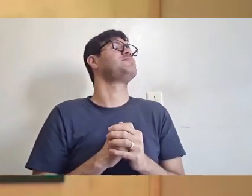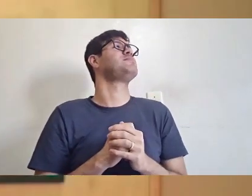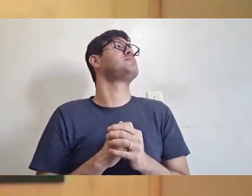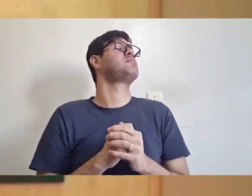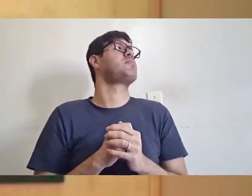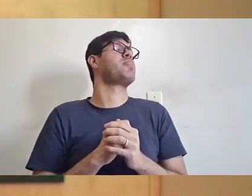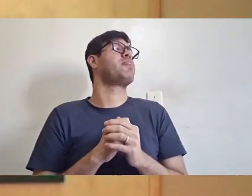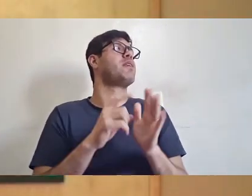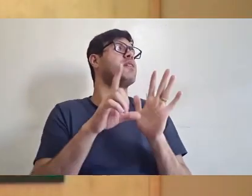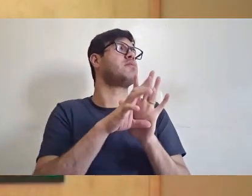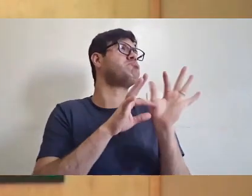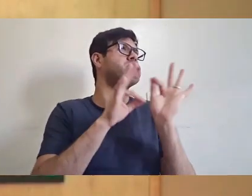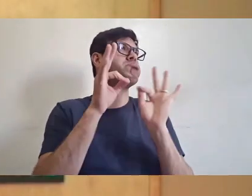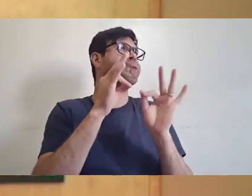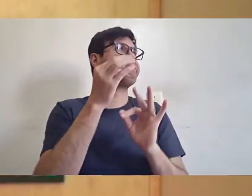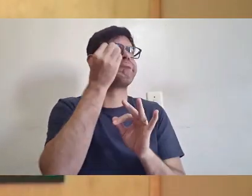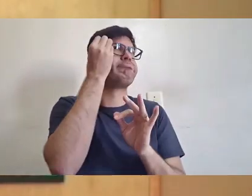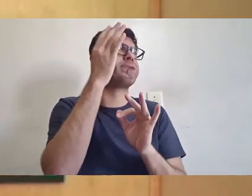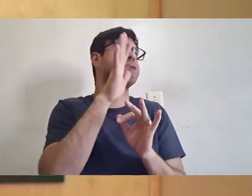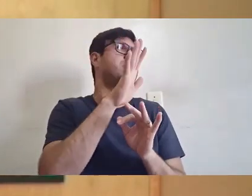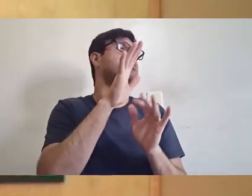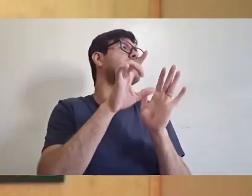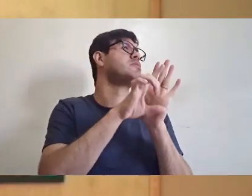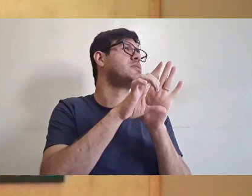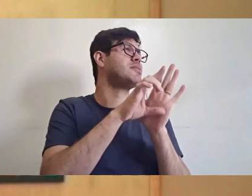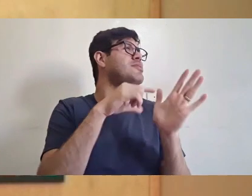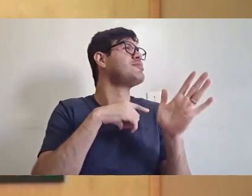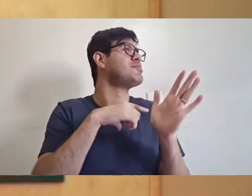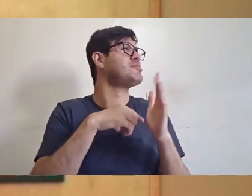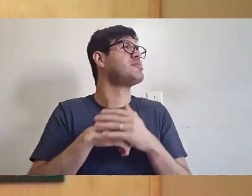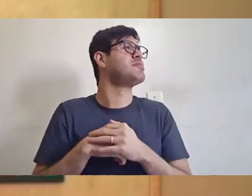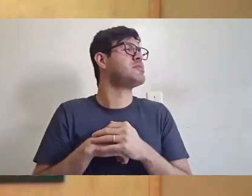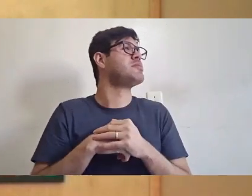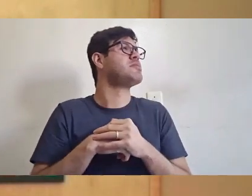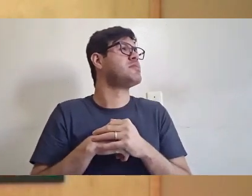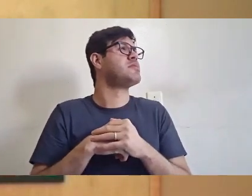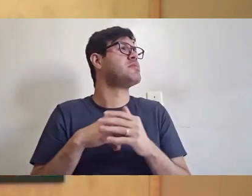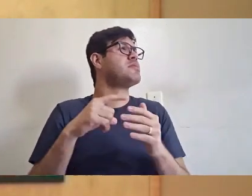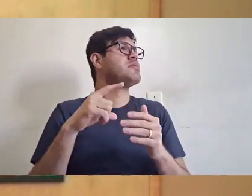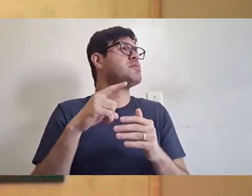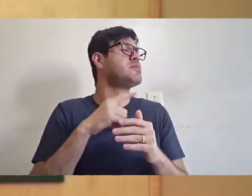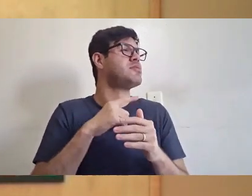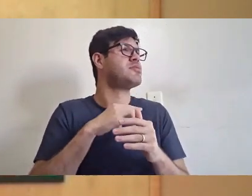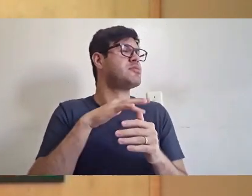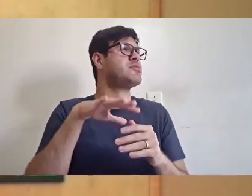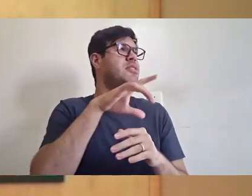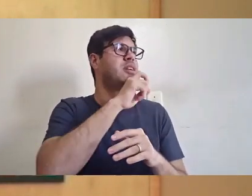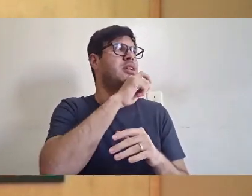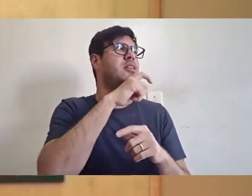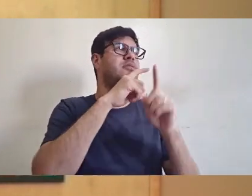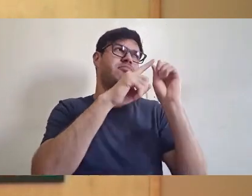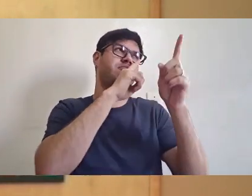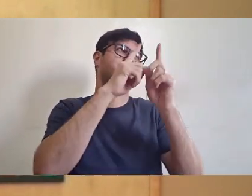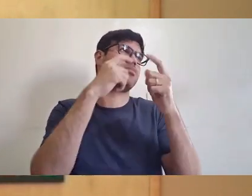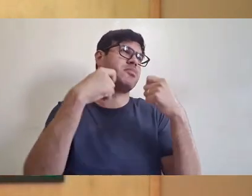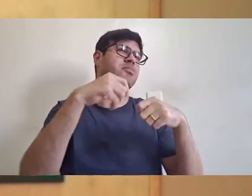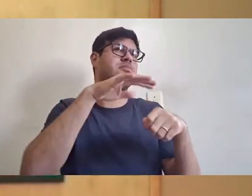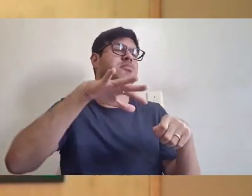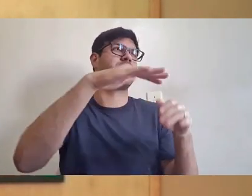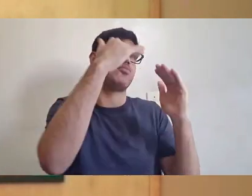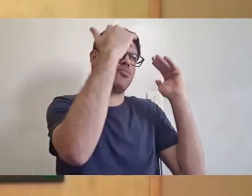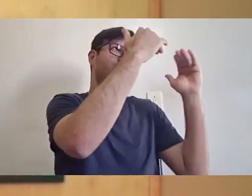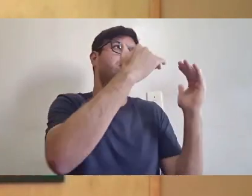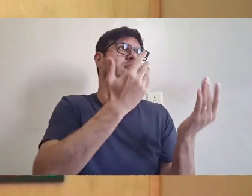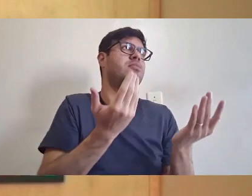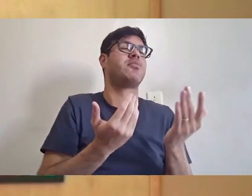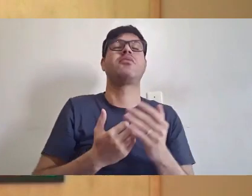na lei orgânica, eu não me recordo, mas era uma lei. Estava. Uma lei municipal. Agora, por que liberou para